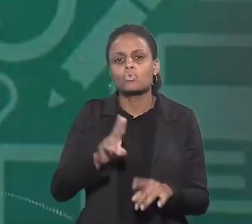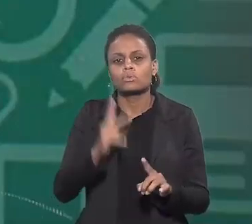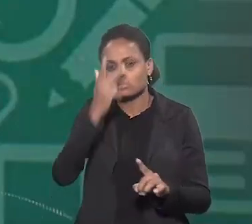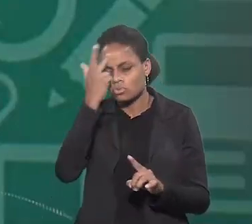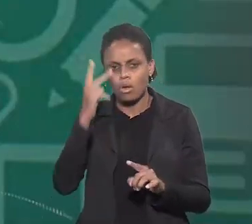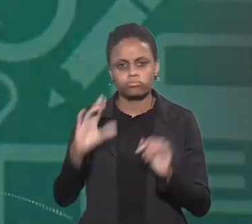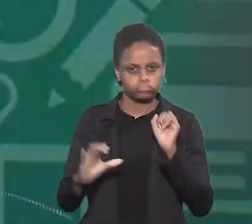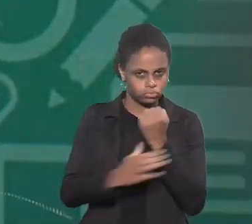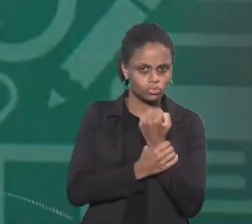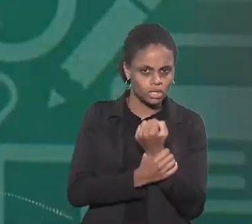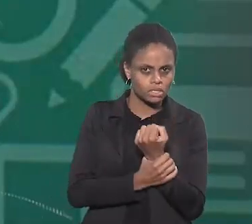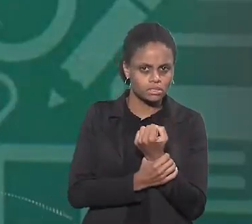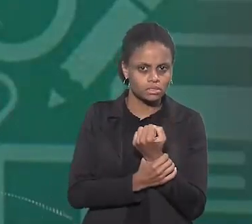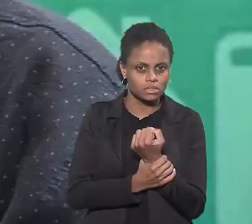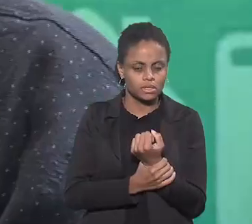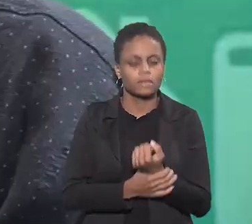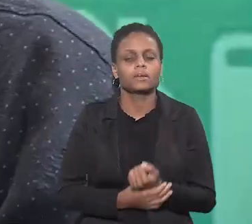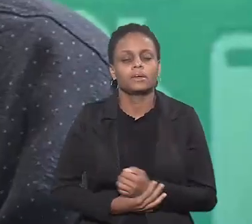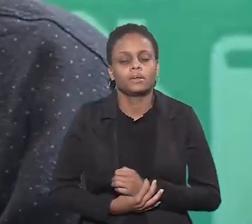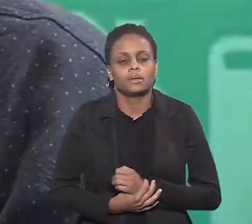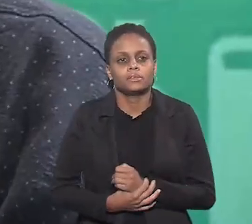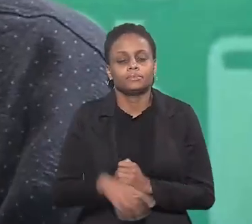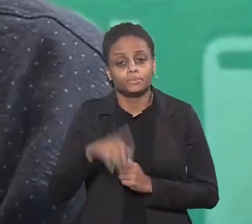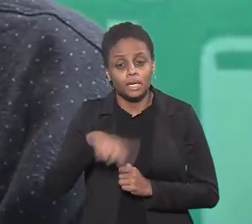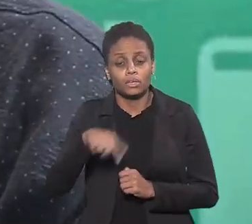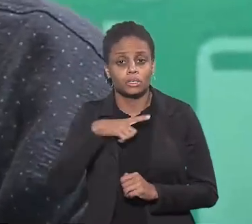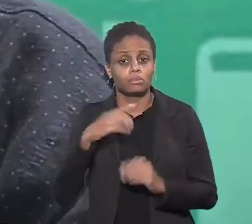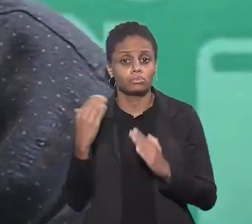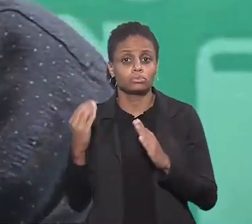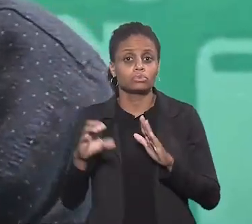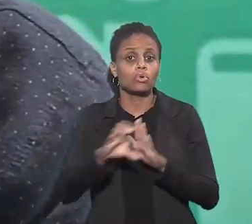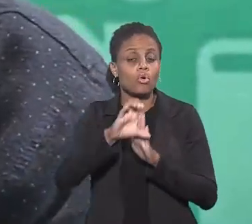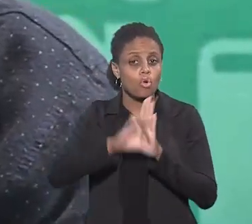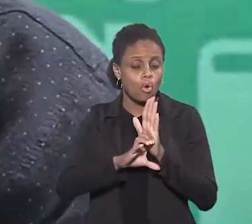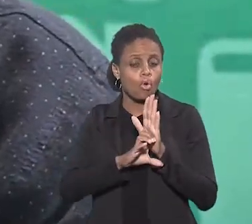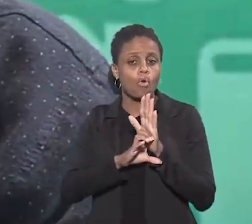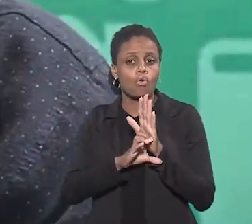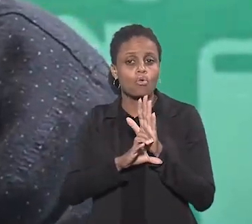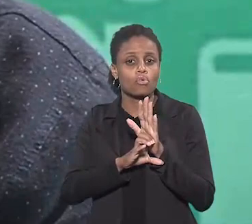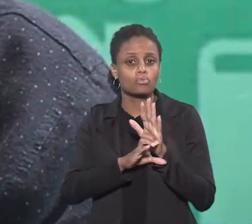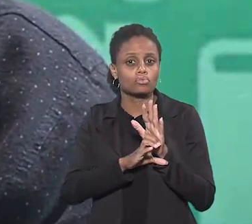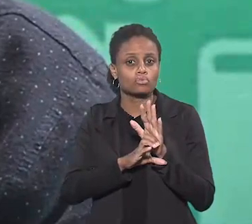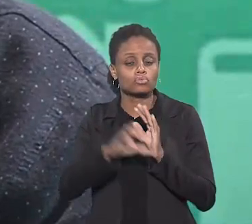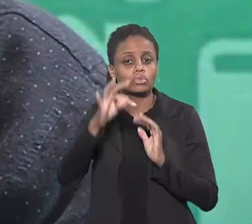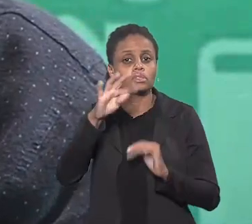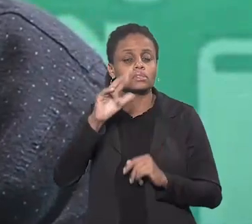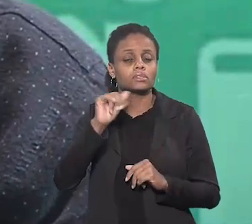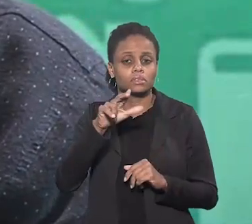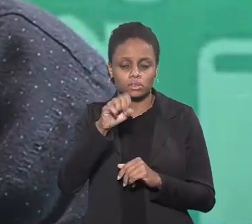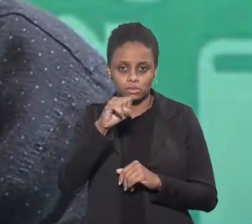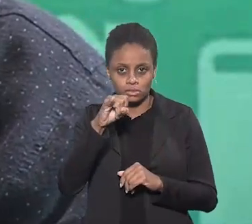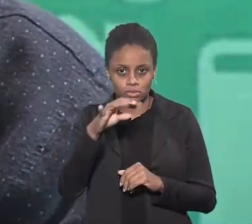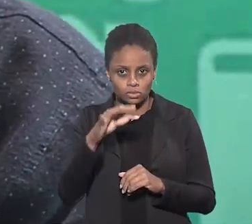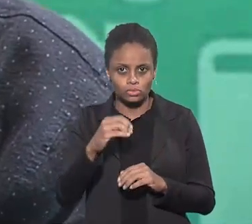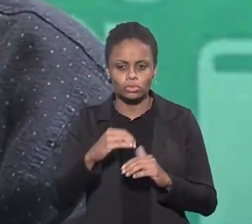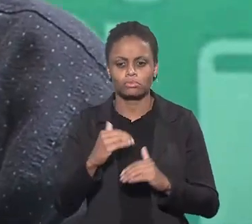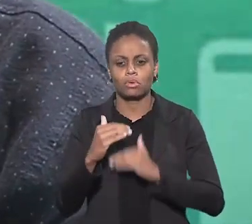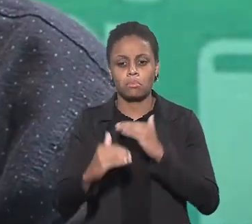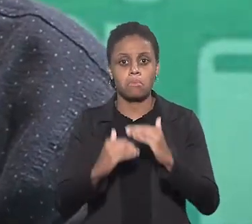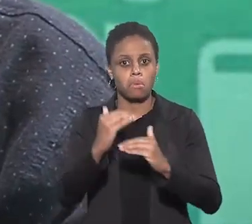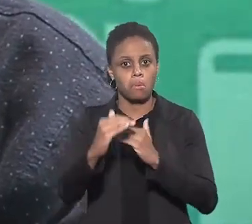uso de repente mais seguro? A gente tem essa regulamentação do Código de Trânsito que foi